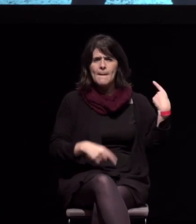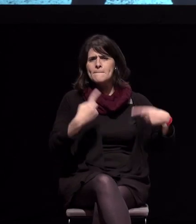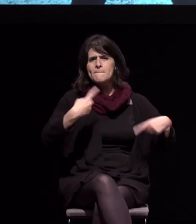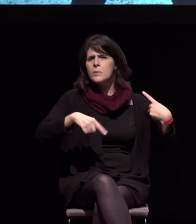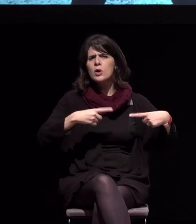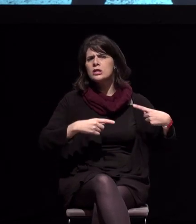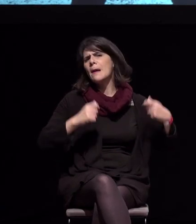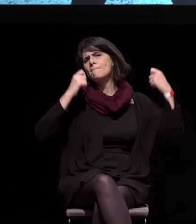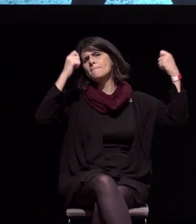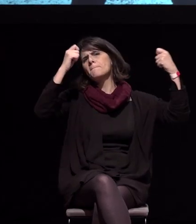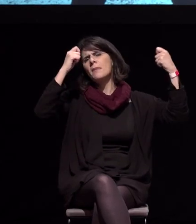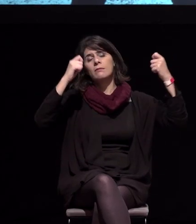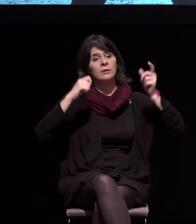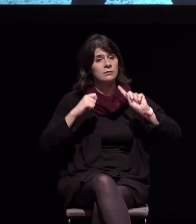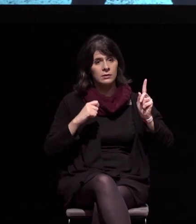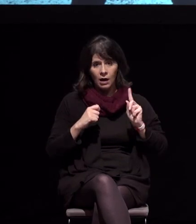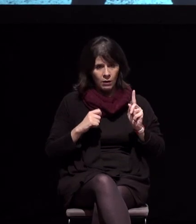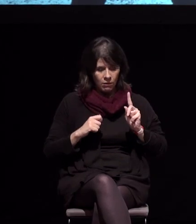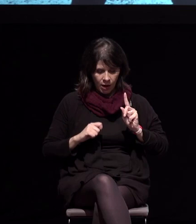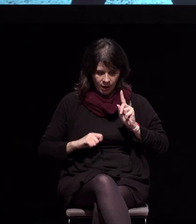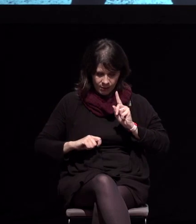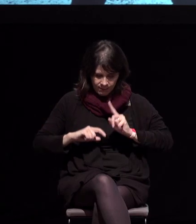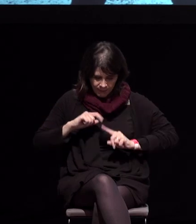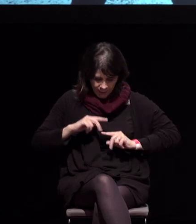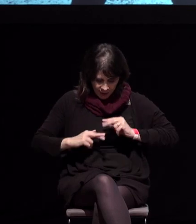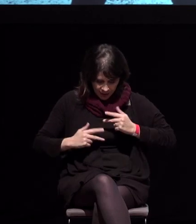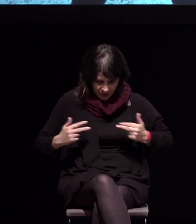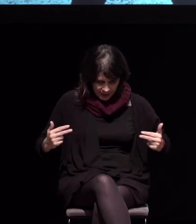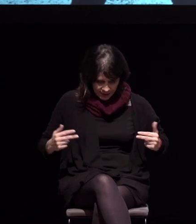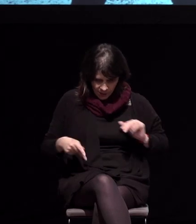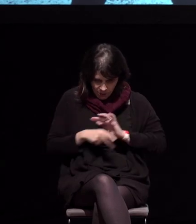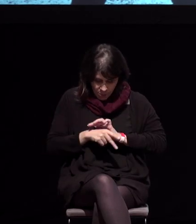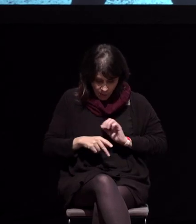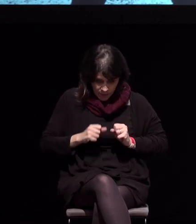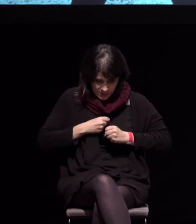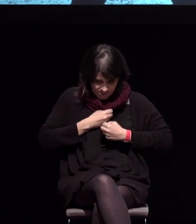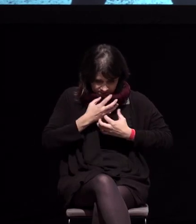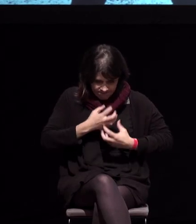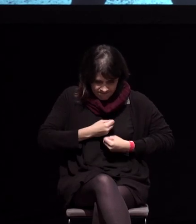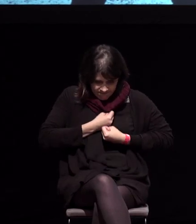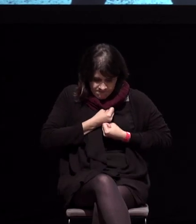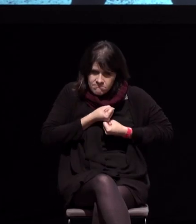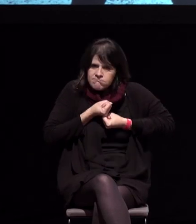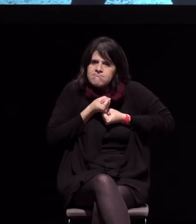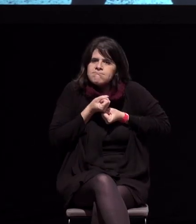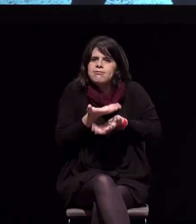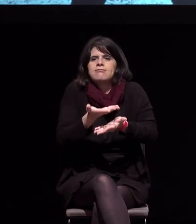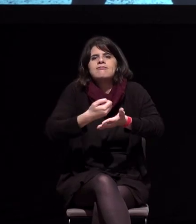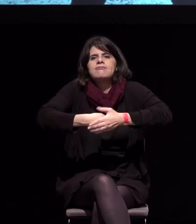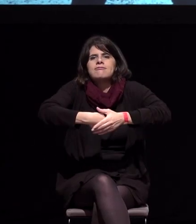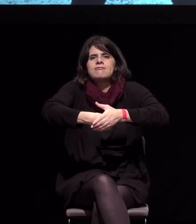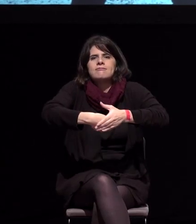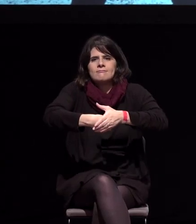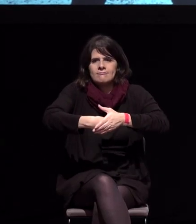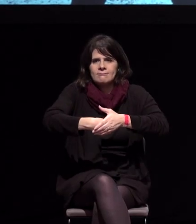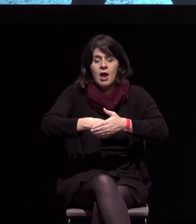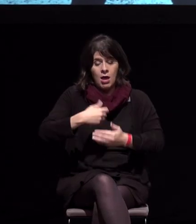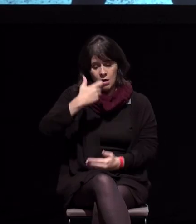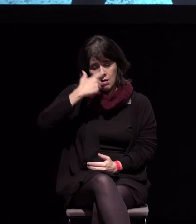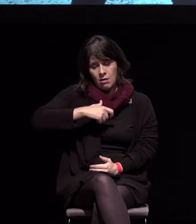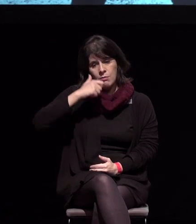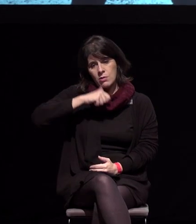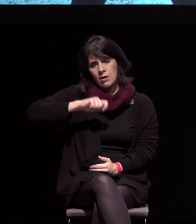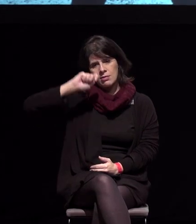como materialização da expressão pessoal de uma mulher negra, que encontra sua voz olhando para